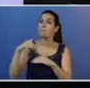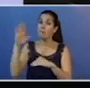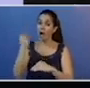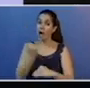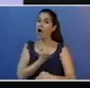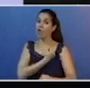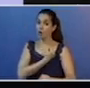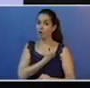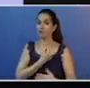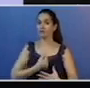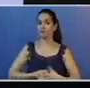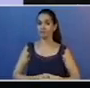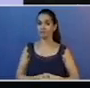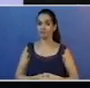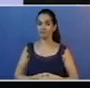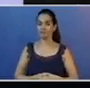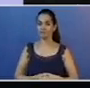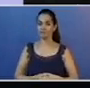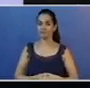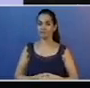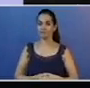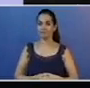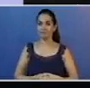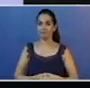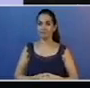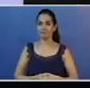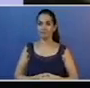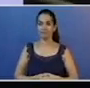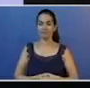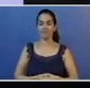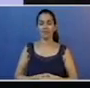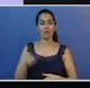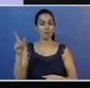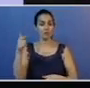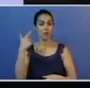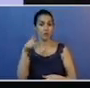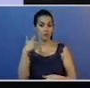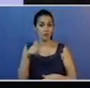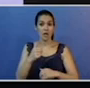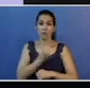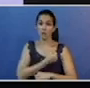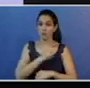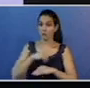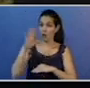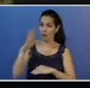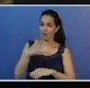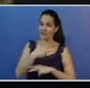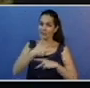número de manobras mais arriscadas ou mais difíceis, consegue uma nota maior e vence a competição.